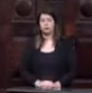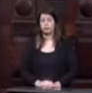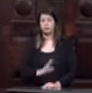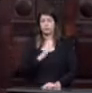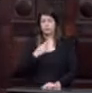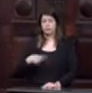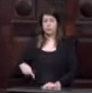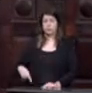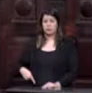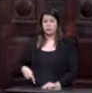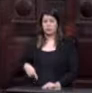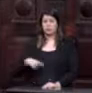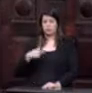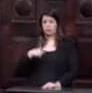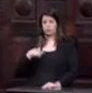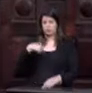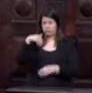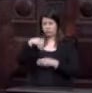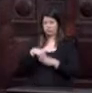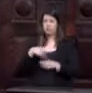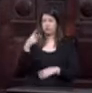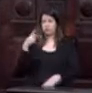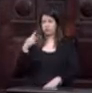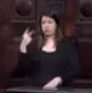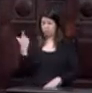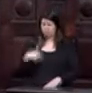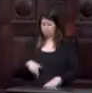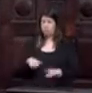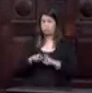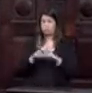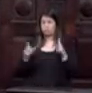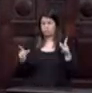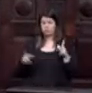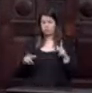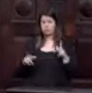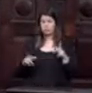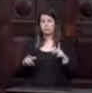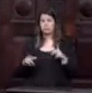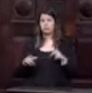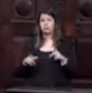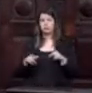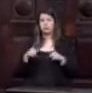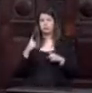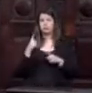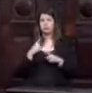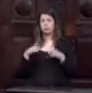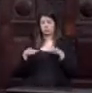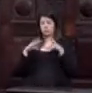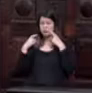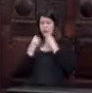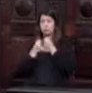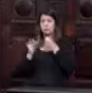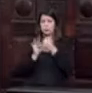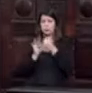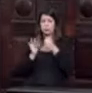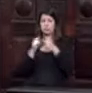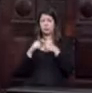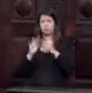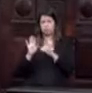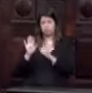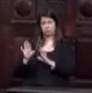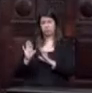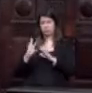Presidente, eu vou abrir um segundo voto divergente. Segundo voto divergente na Comissão de Tributação. Faria só na Comissão de